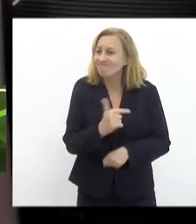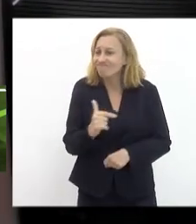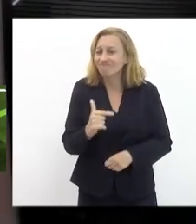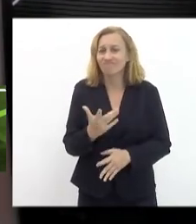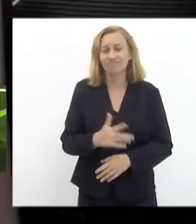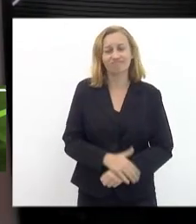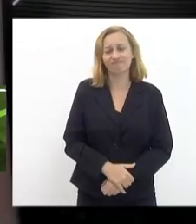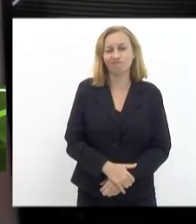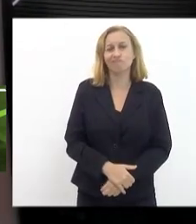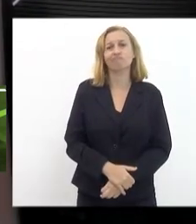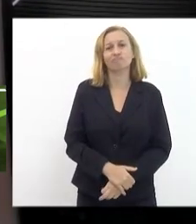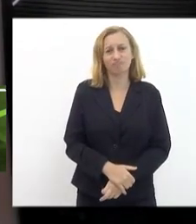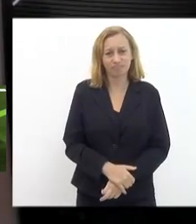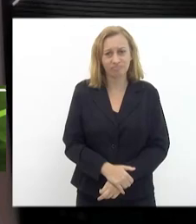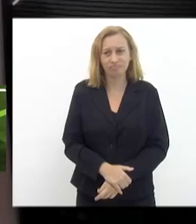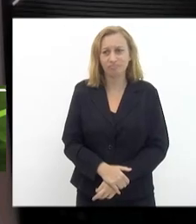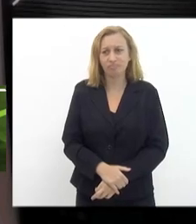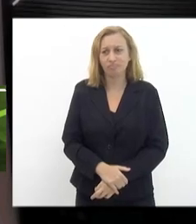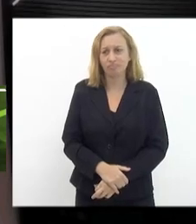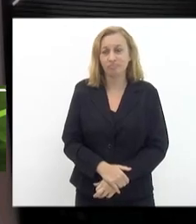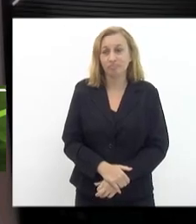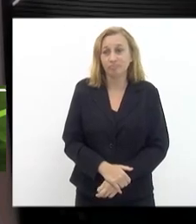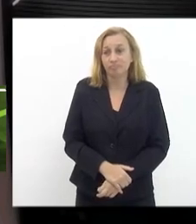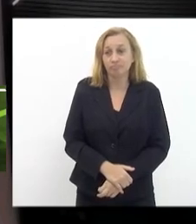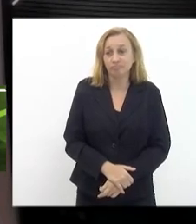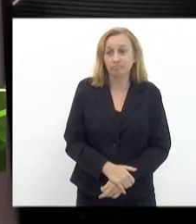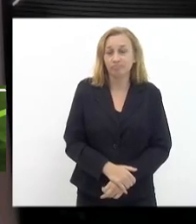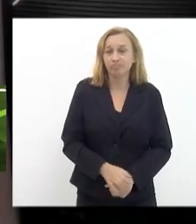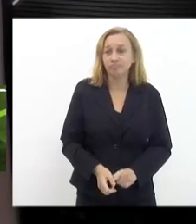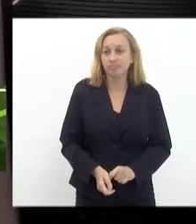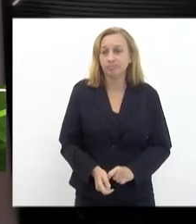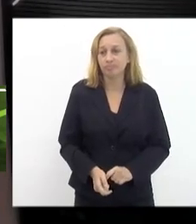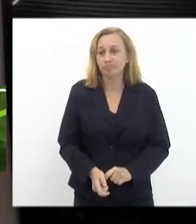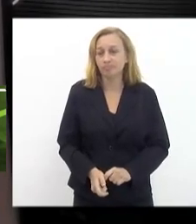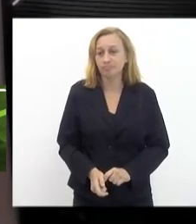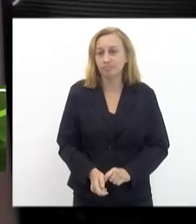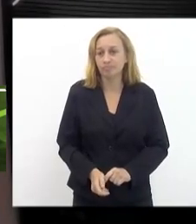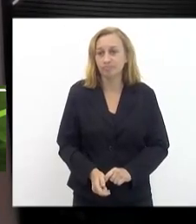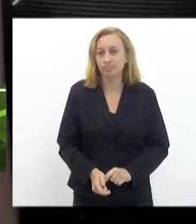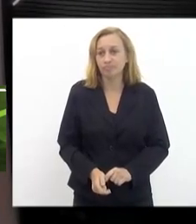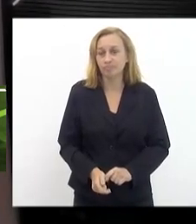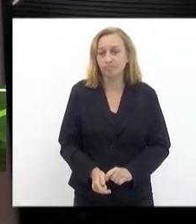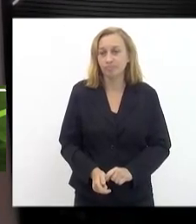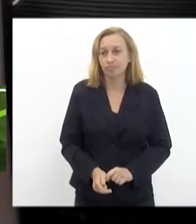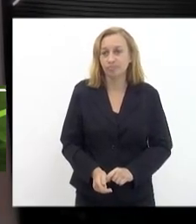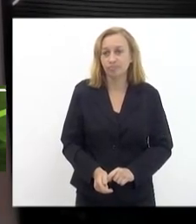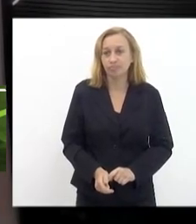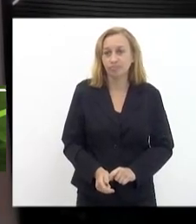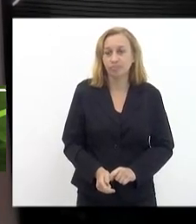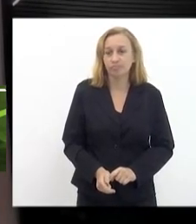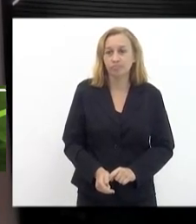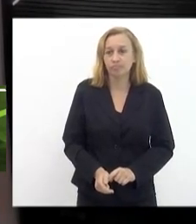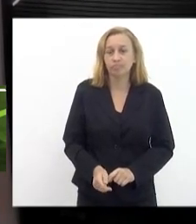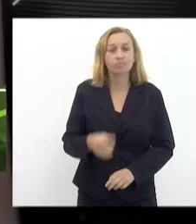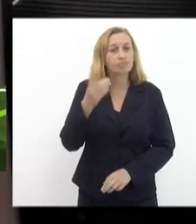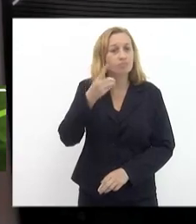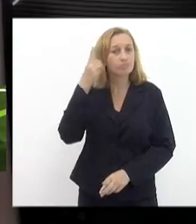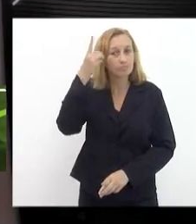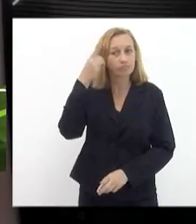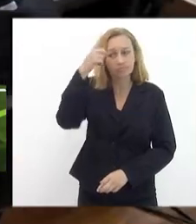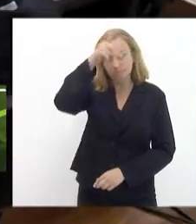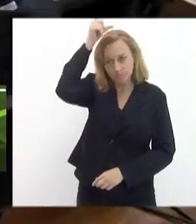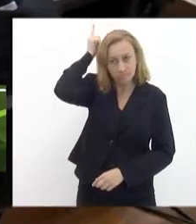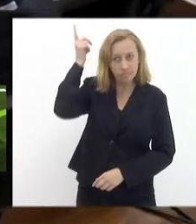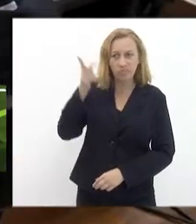enormes em relação a isso aqui quer dizer diante é do deputado Luiz Paulo começou falando